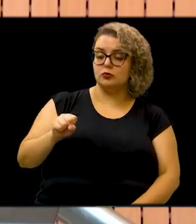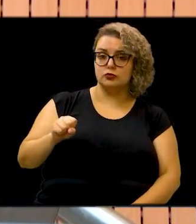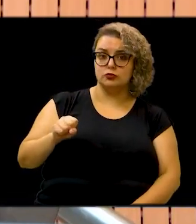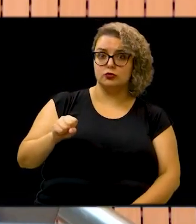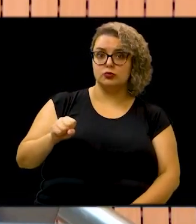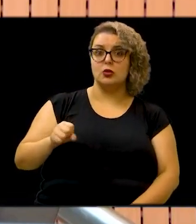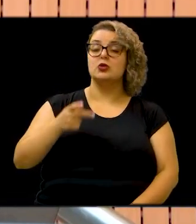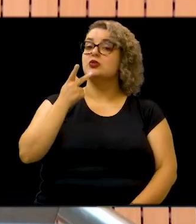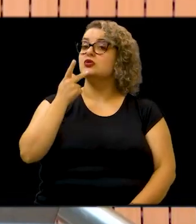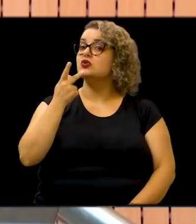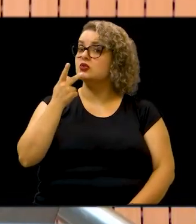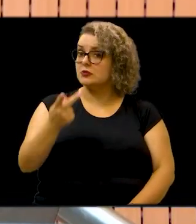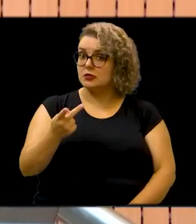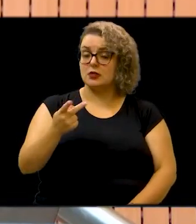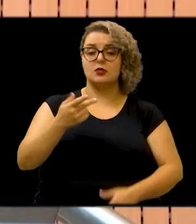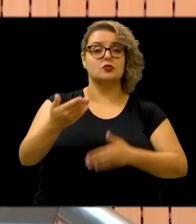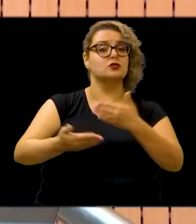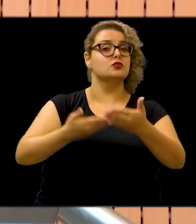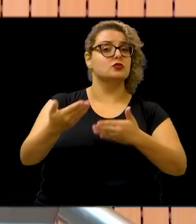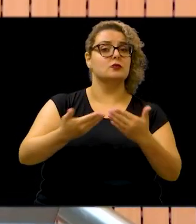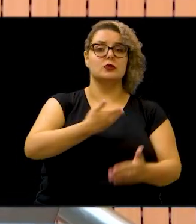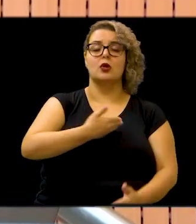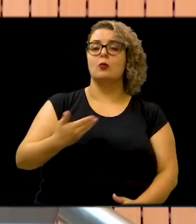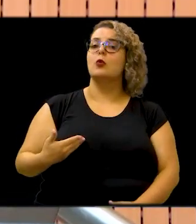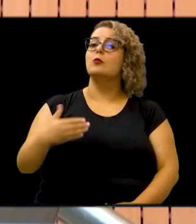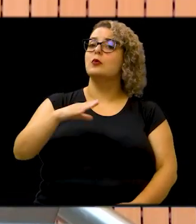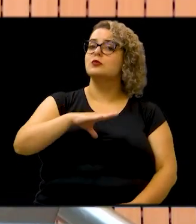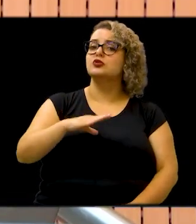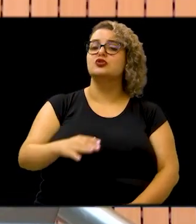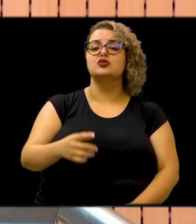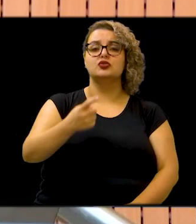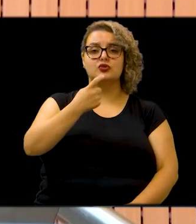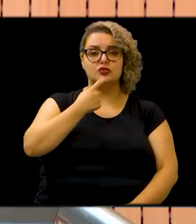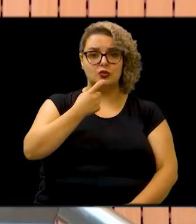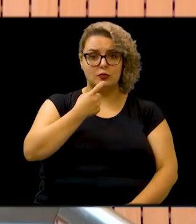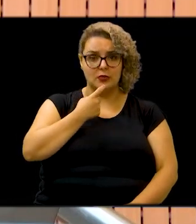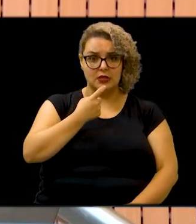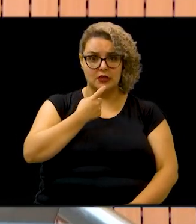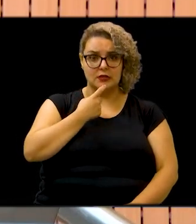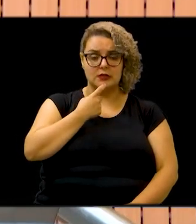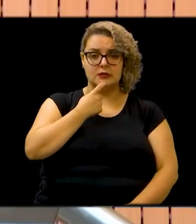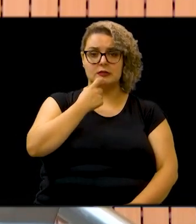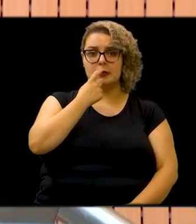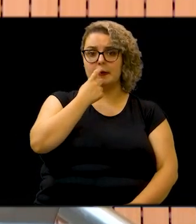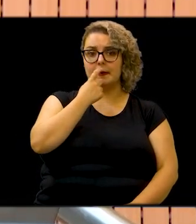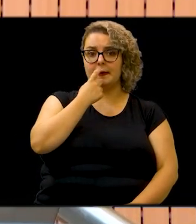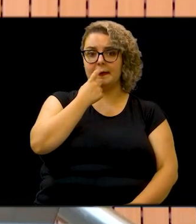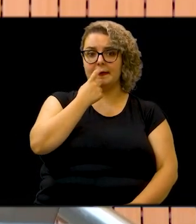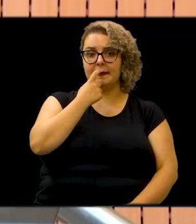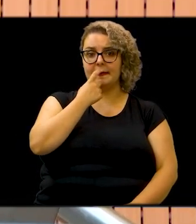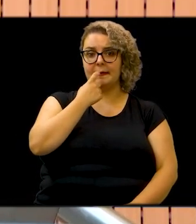bônus, dizer que os servidores públicos municipais de Campinas